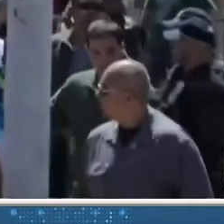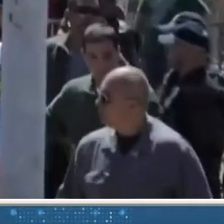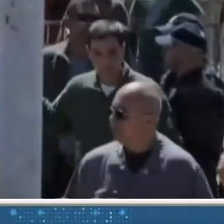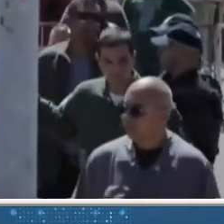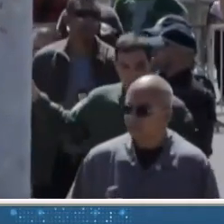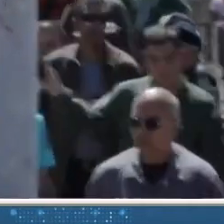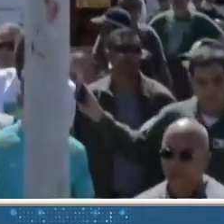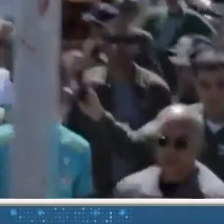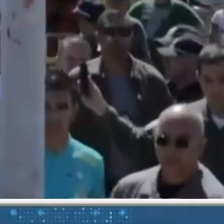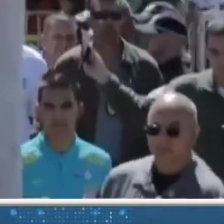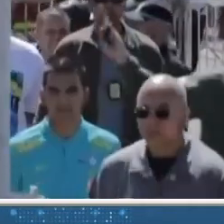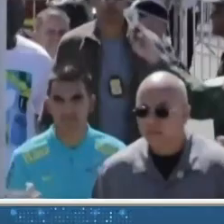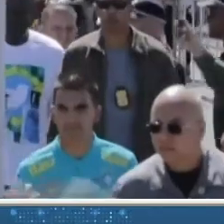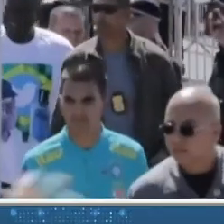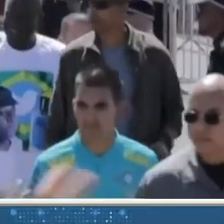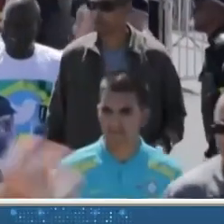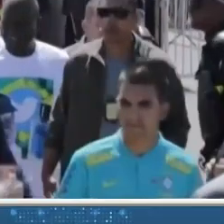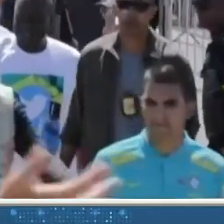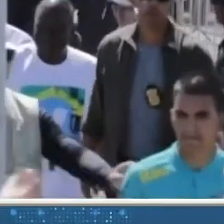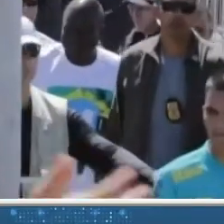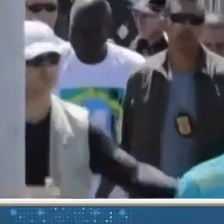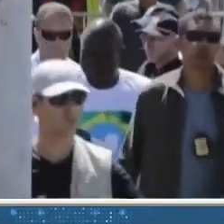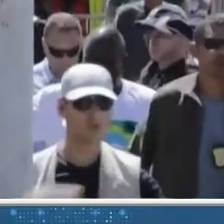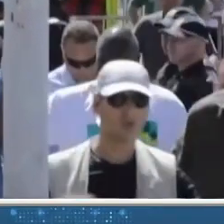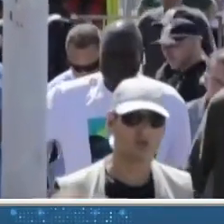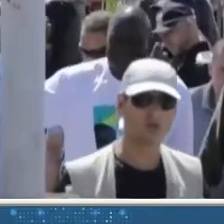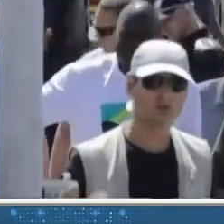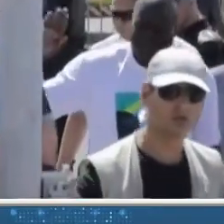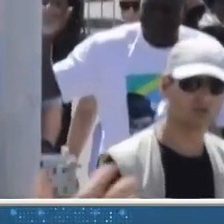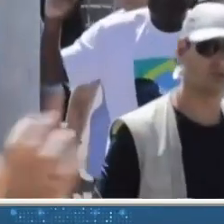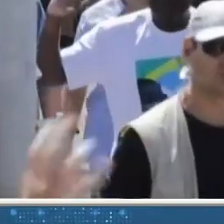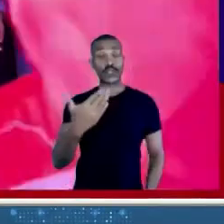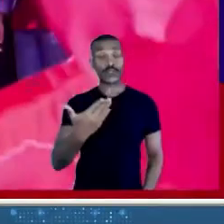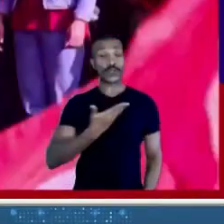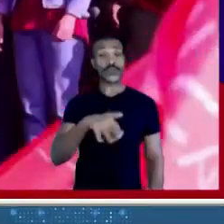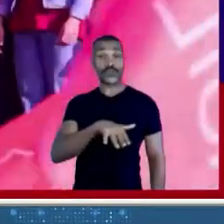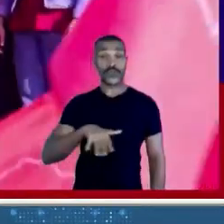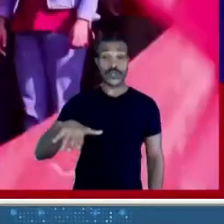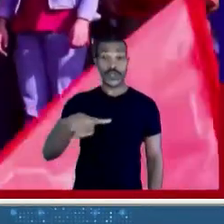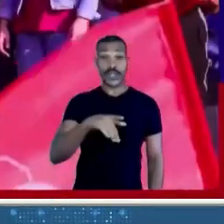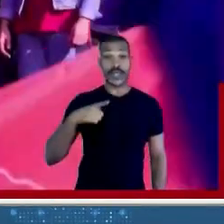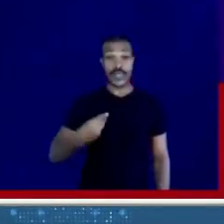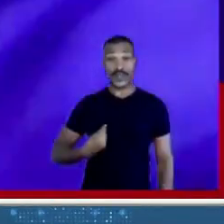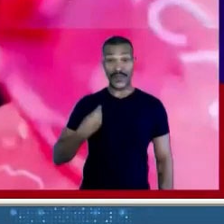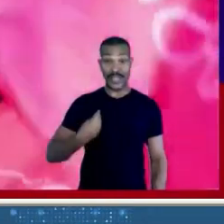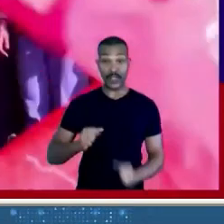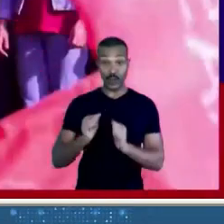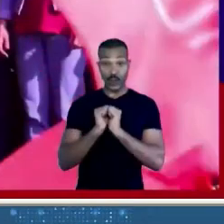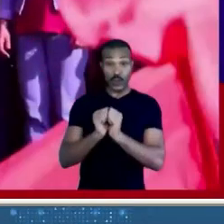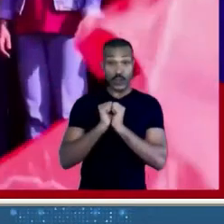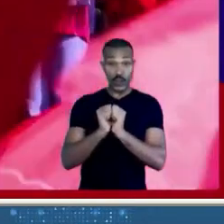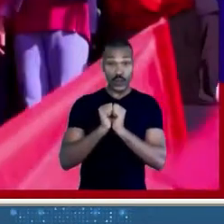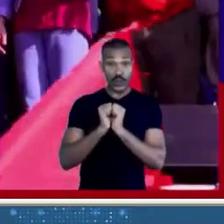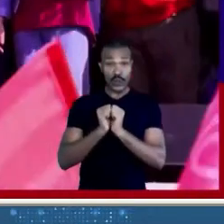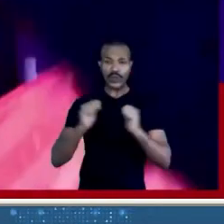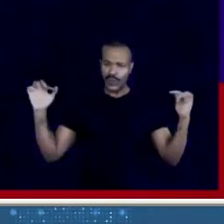a imagem do candidato. Os mais bem posicionados, a gente pode se lembrar da disputa lá de 1989 entre Lula e Collor,